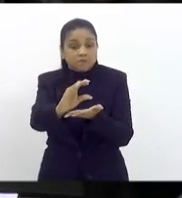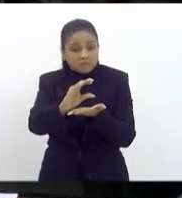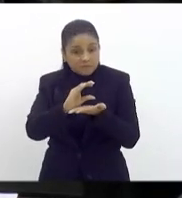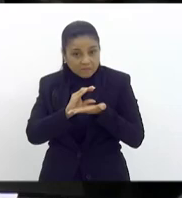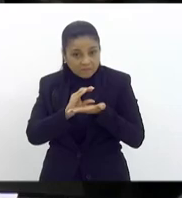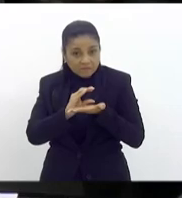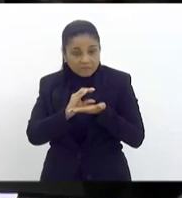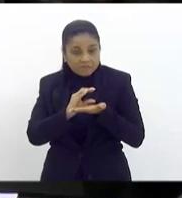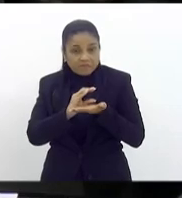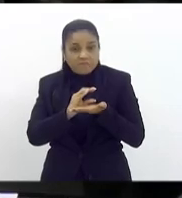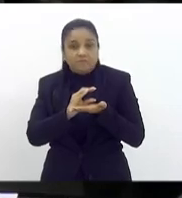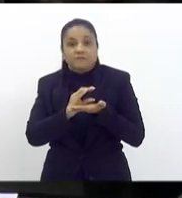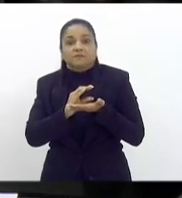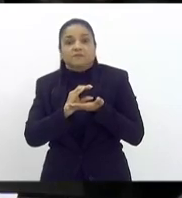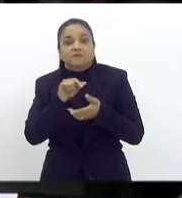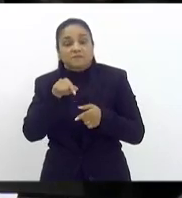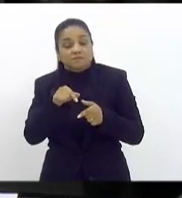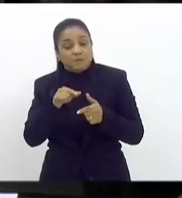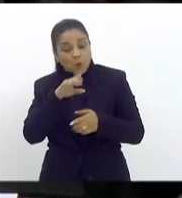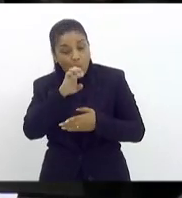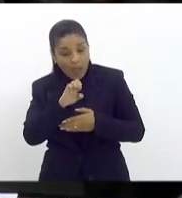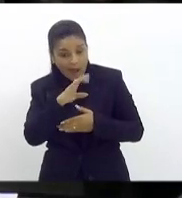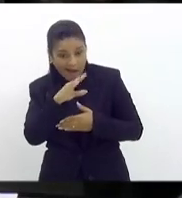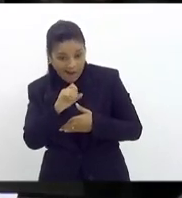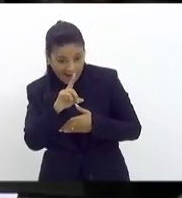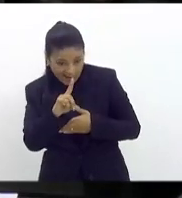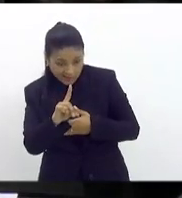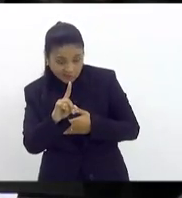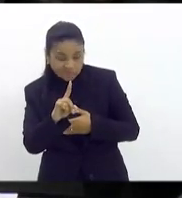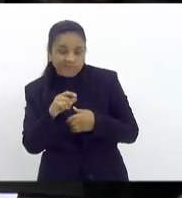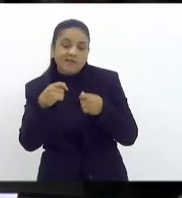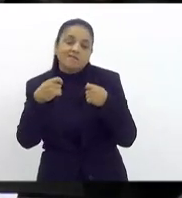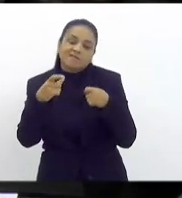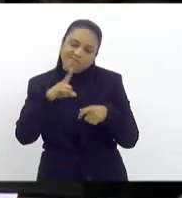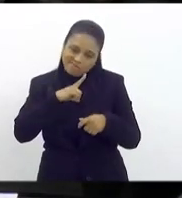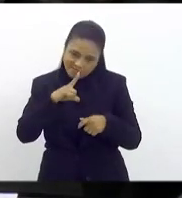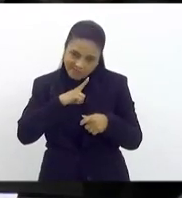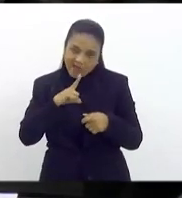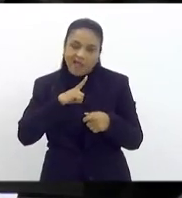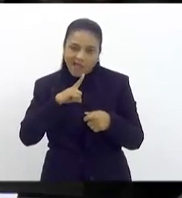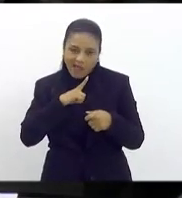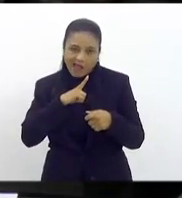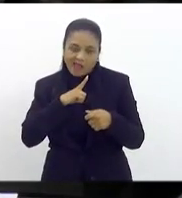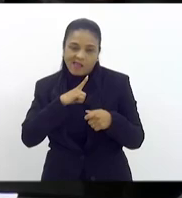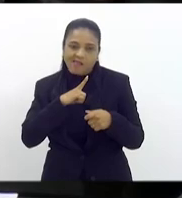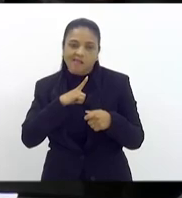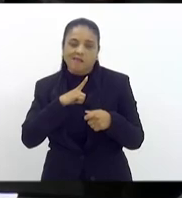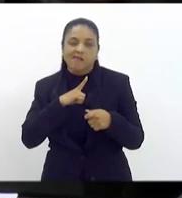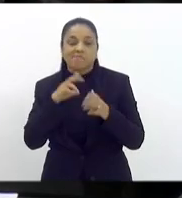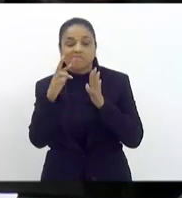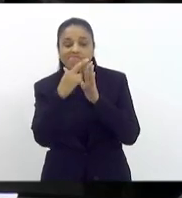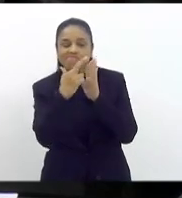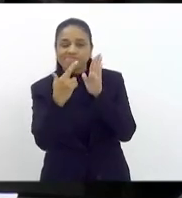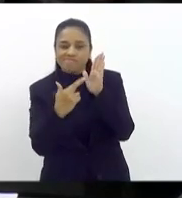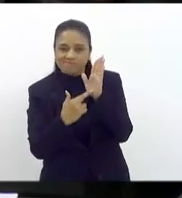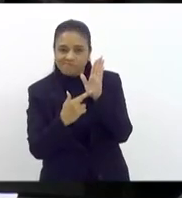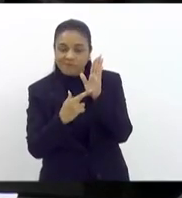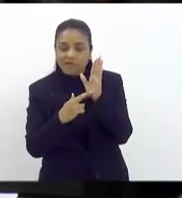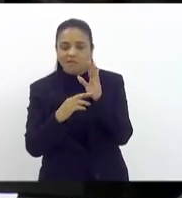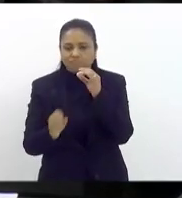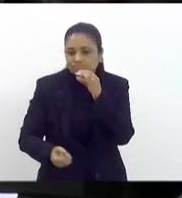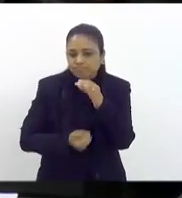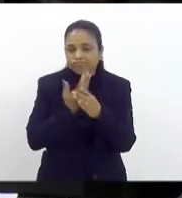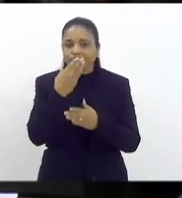receber da arrecadação desempenhada pelo ECAD, então ele tem que fazer os seguintes movimentos. Criei uma